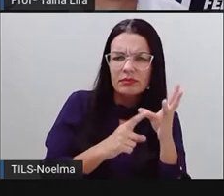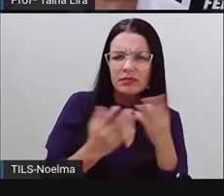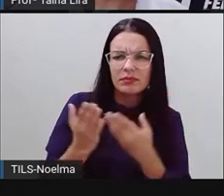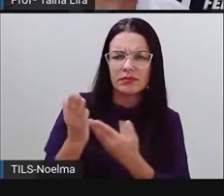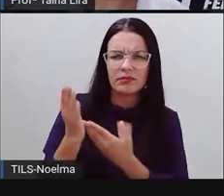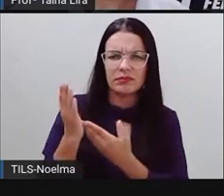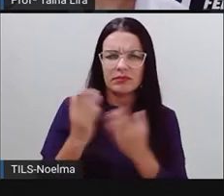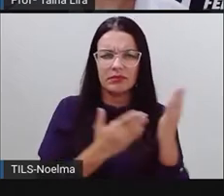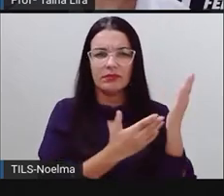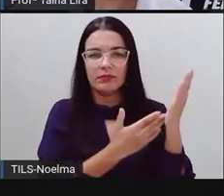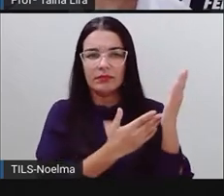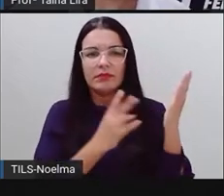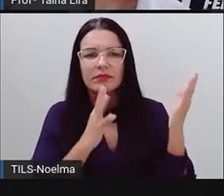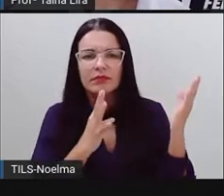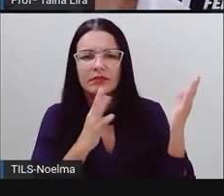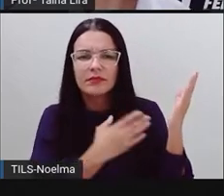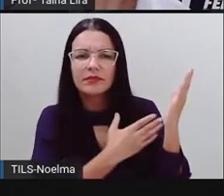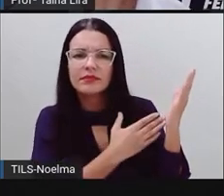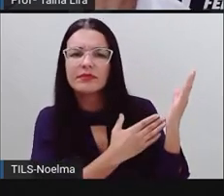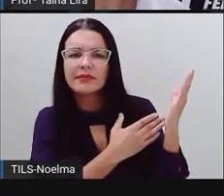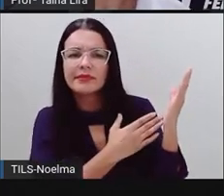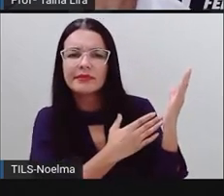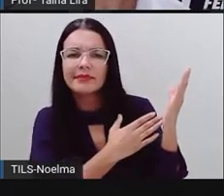aí na tela conhecem